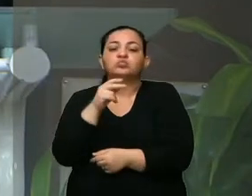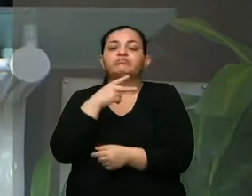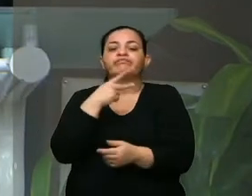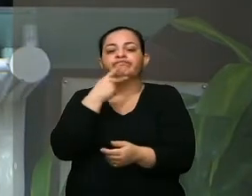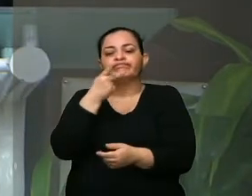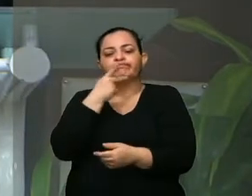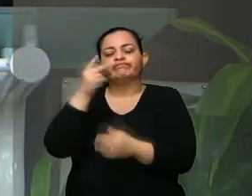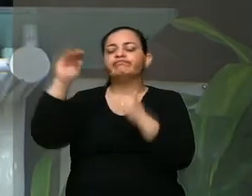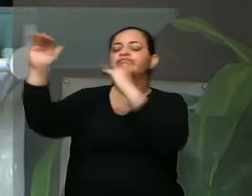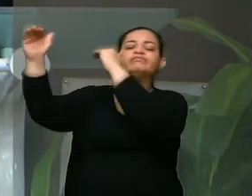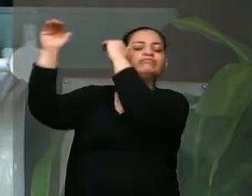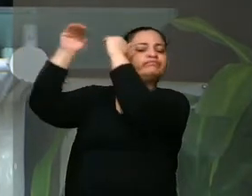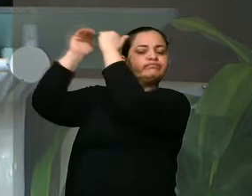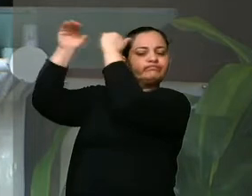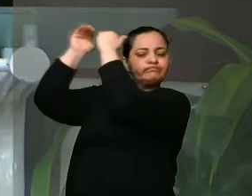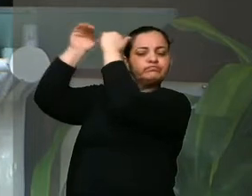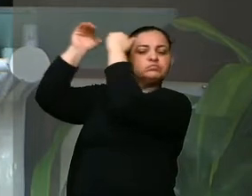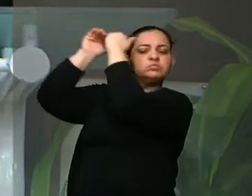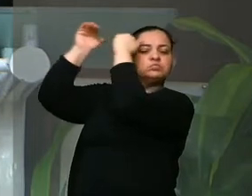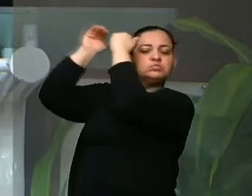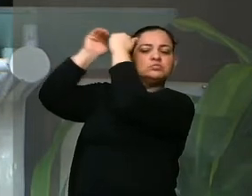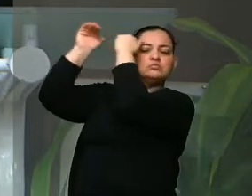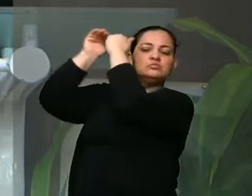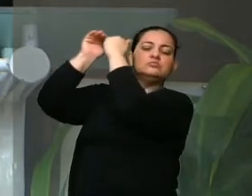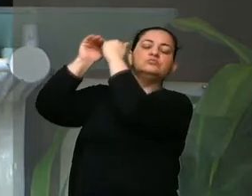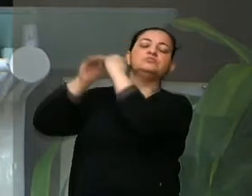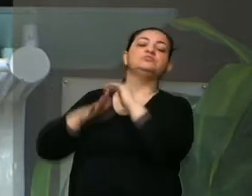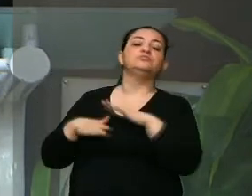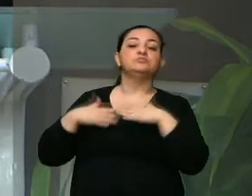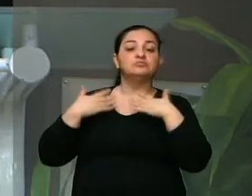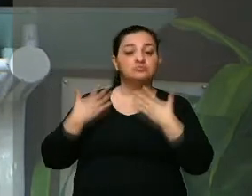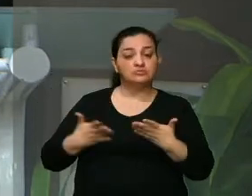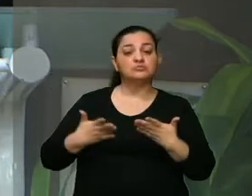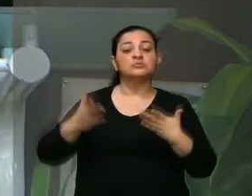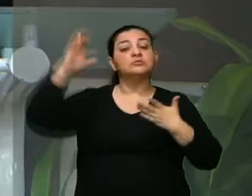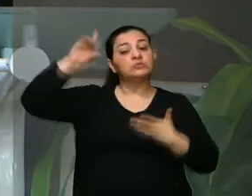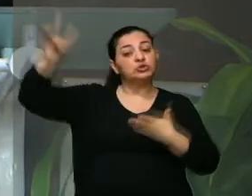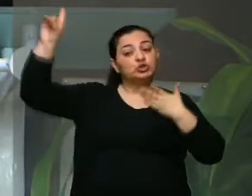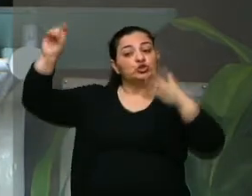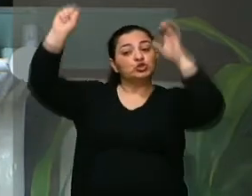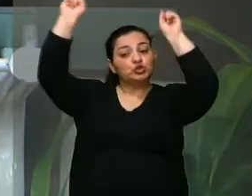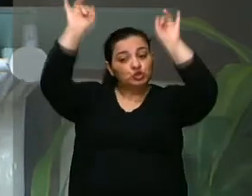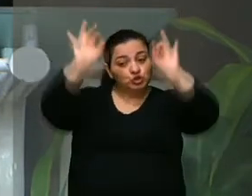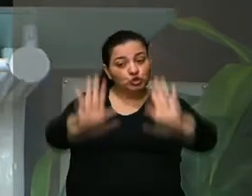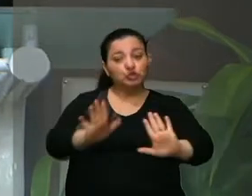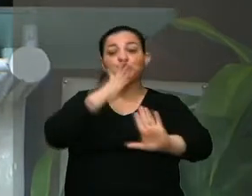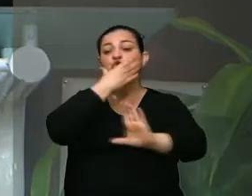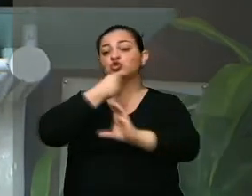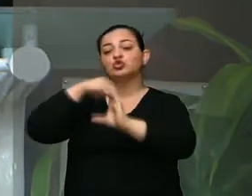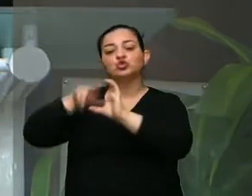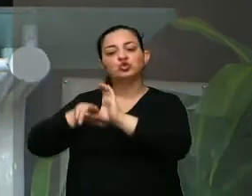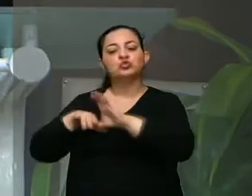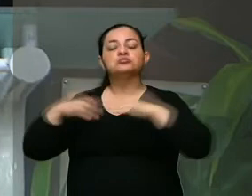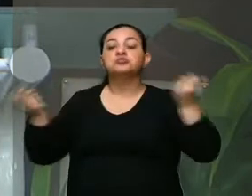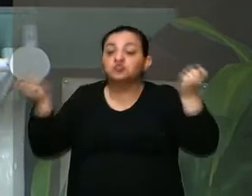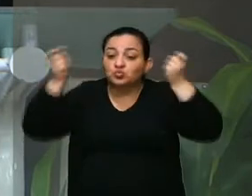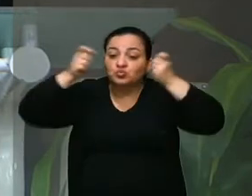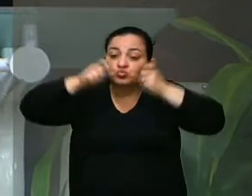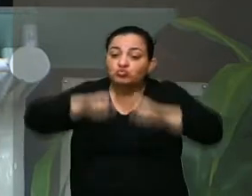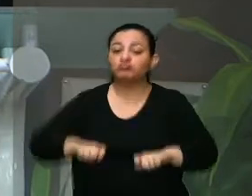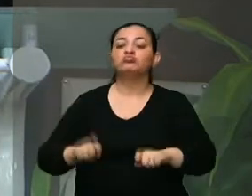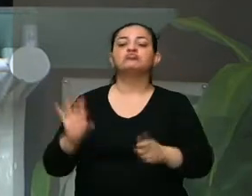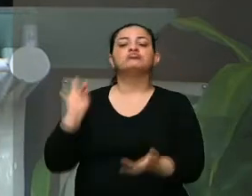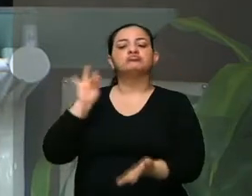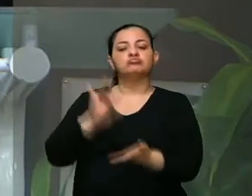tanto igual a palavra de deus então que deus nos abençoe irmãos e que possamos realmente